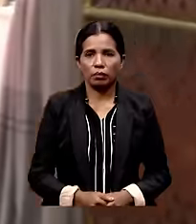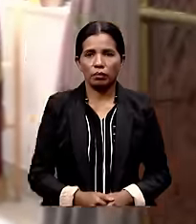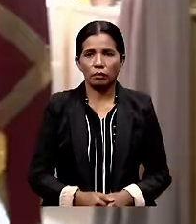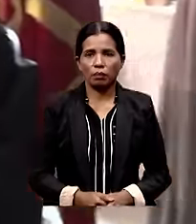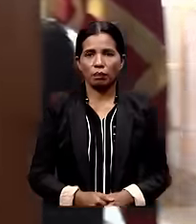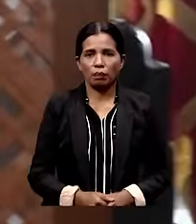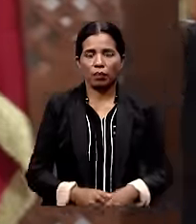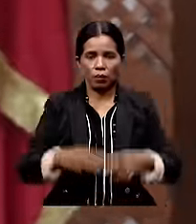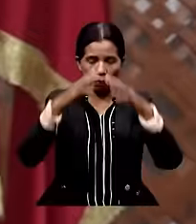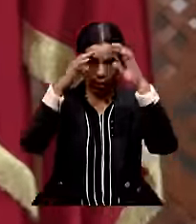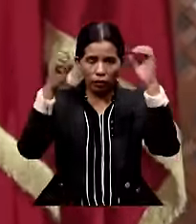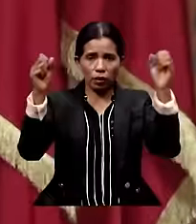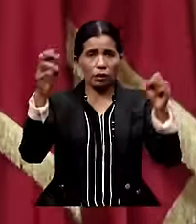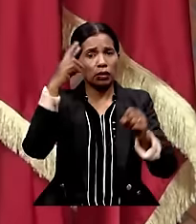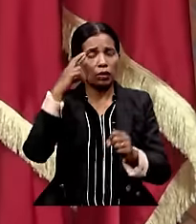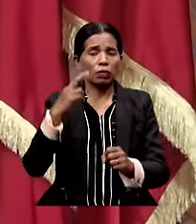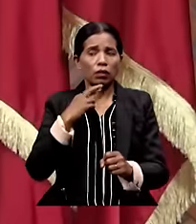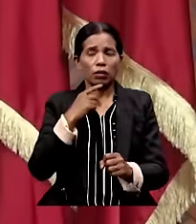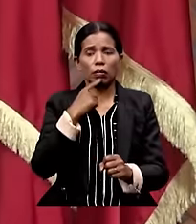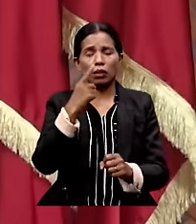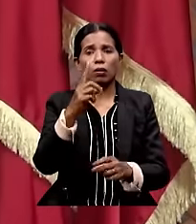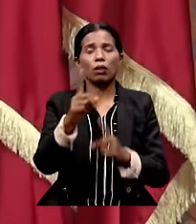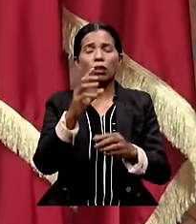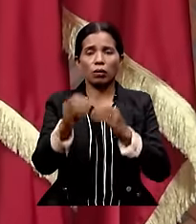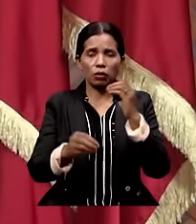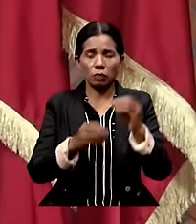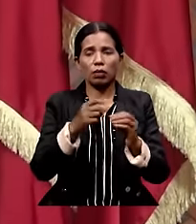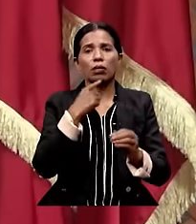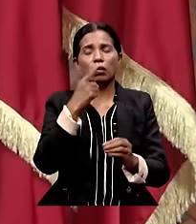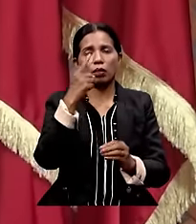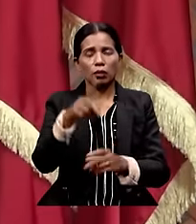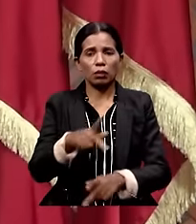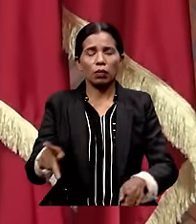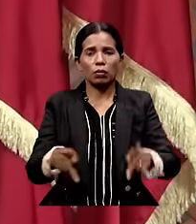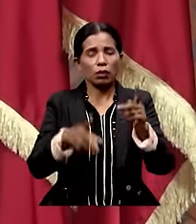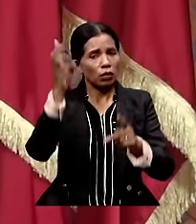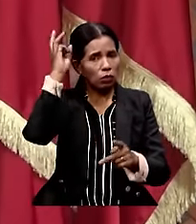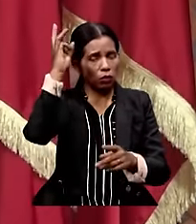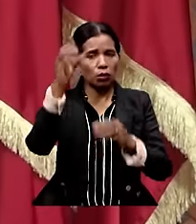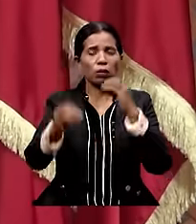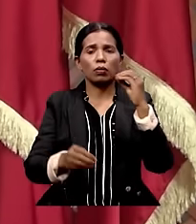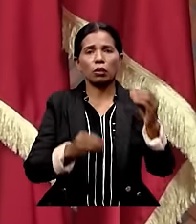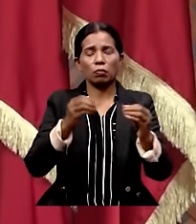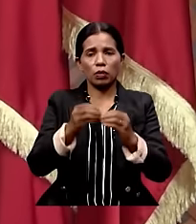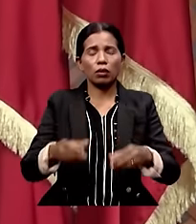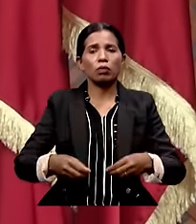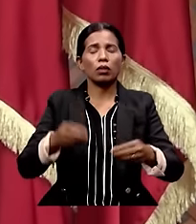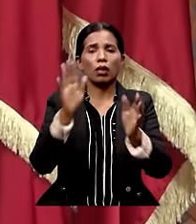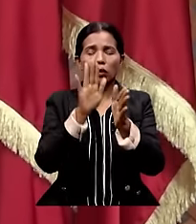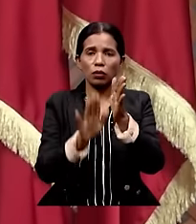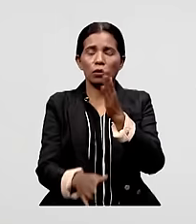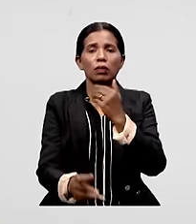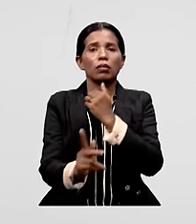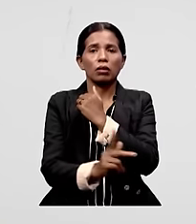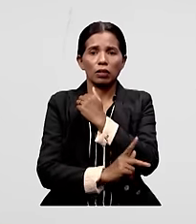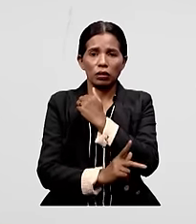Presidente da República José Ramos Horta halo clarificação, né? O de Hatan com o público na preocupação com a indulta da Emília Maria